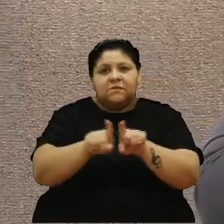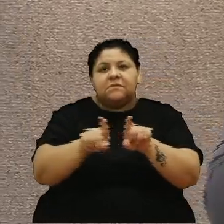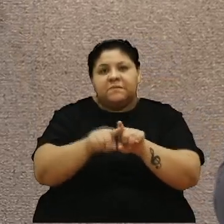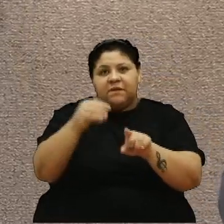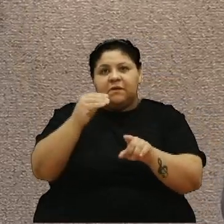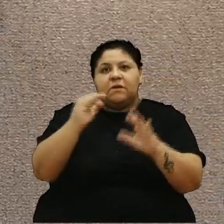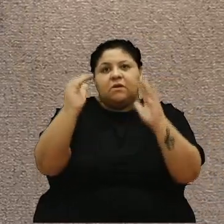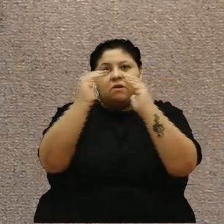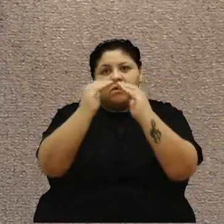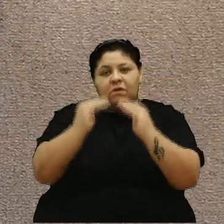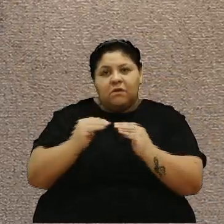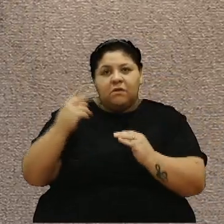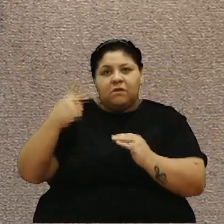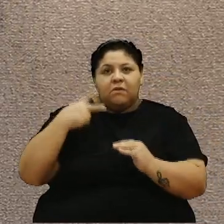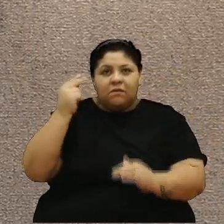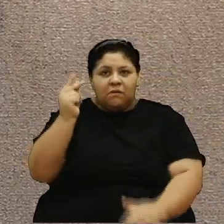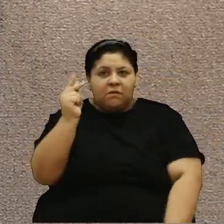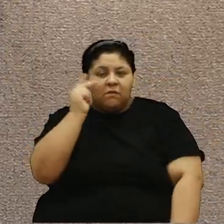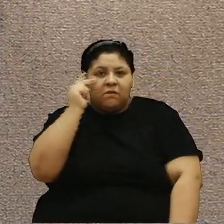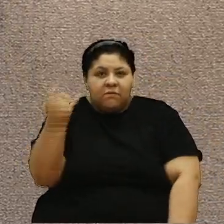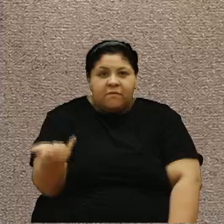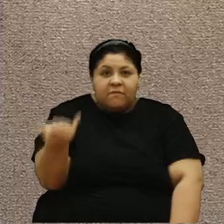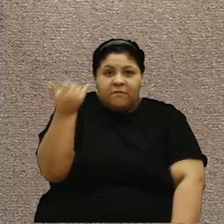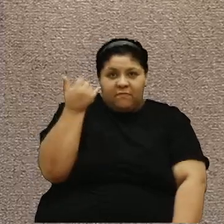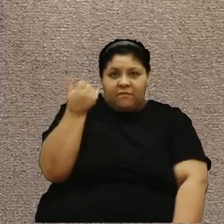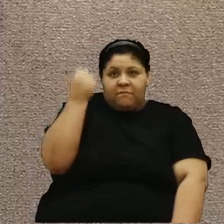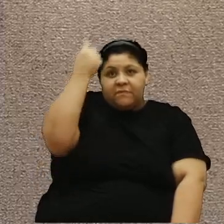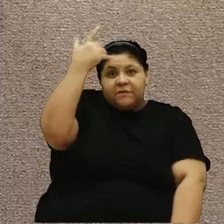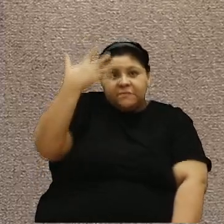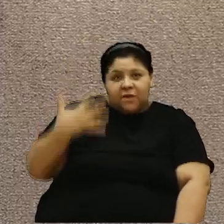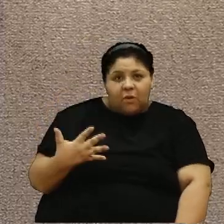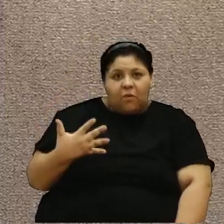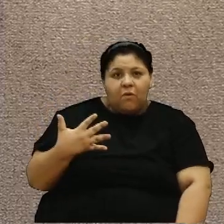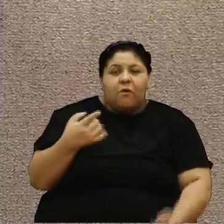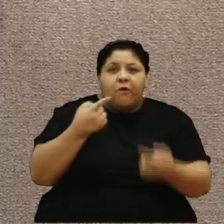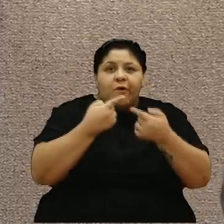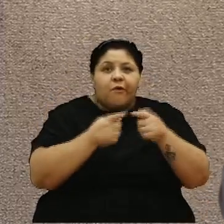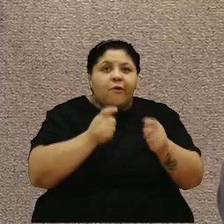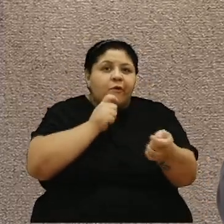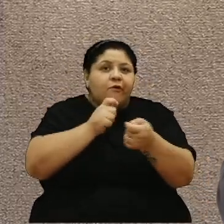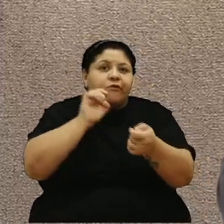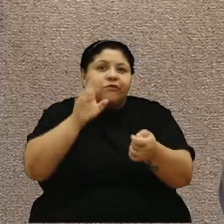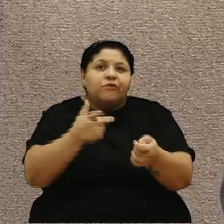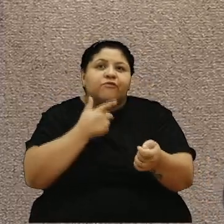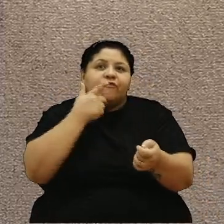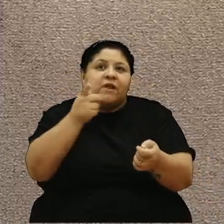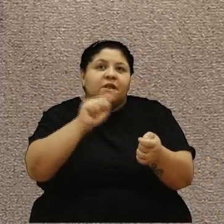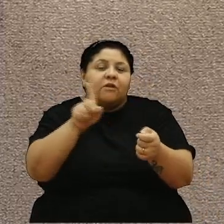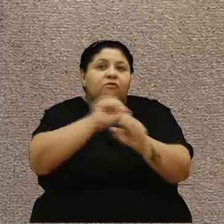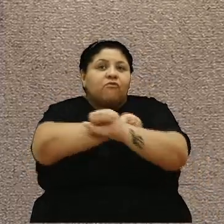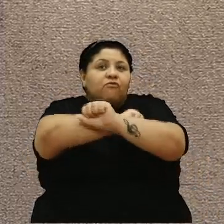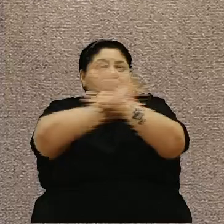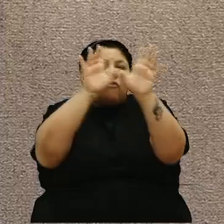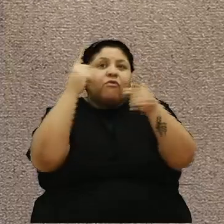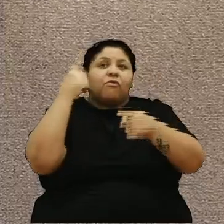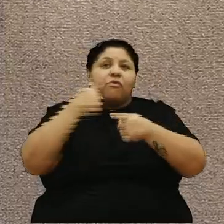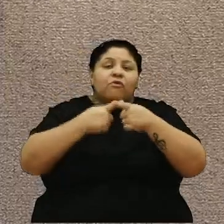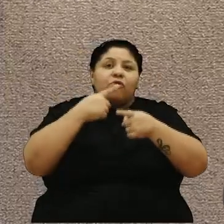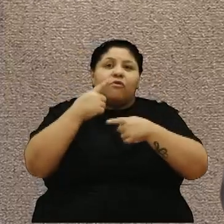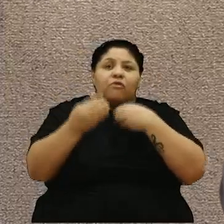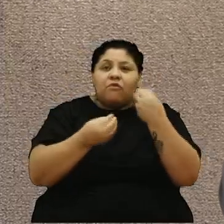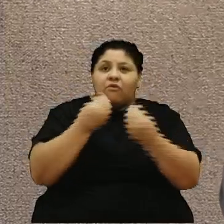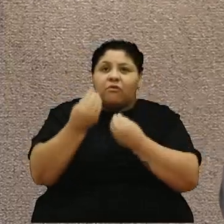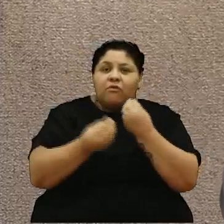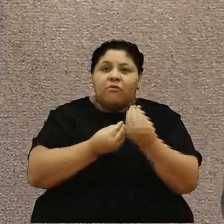Pedro. O vereador Libardi me falou aqui nos bastidores e me explicou. Mas no microfone a sua fala não ficou clara, né? Porque a sensação que dá é que, como ele